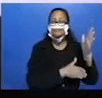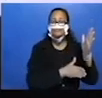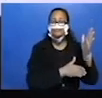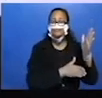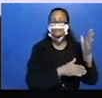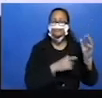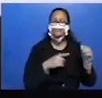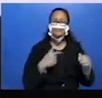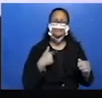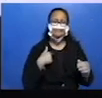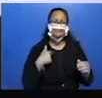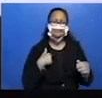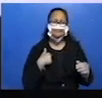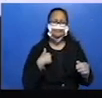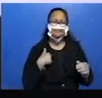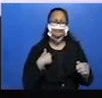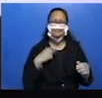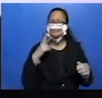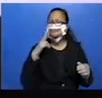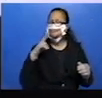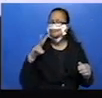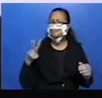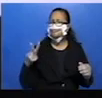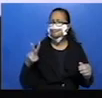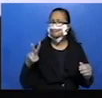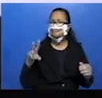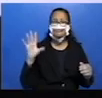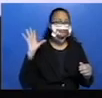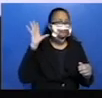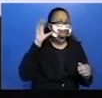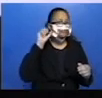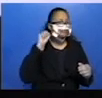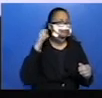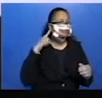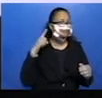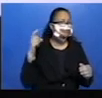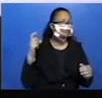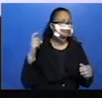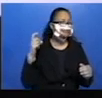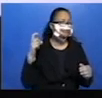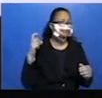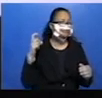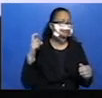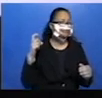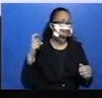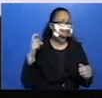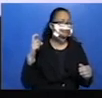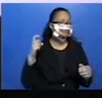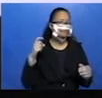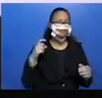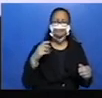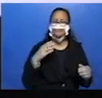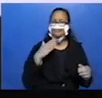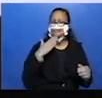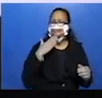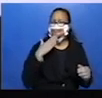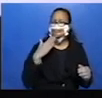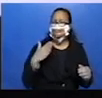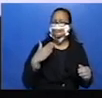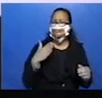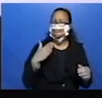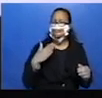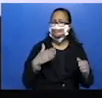grupo, distraído, quando escutei um estranho ruído, como um sussurro vindo de trás de